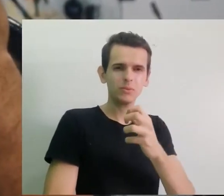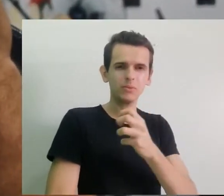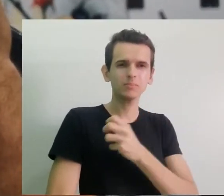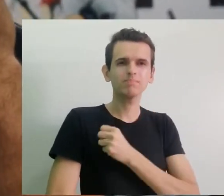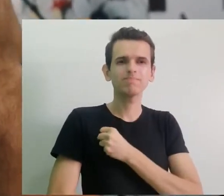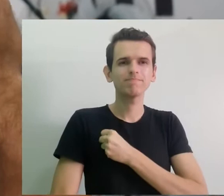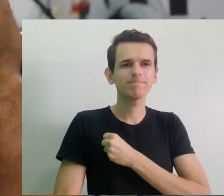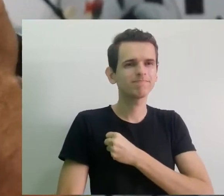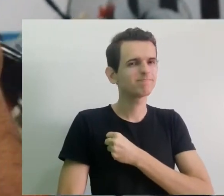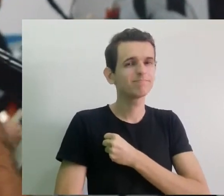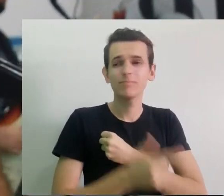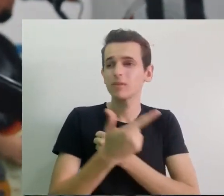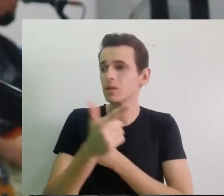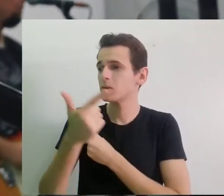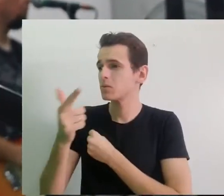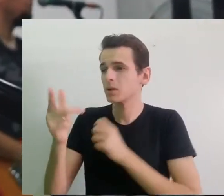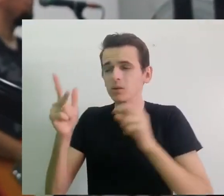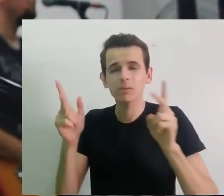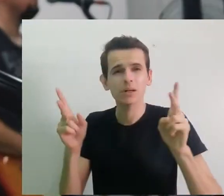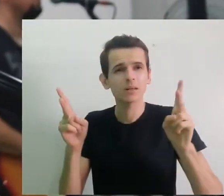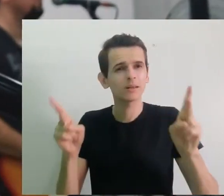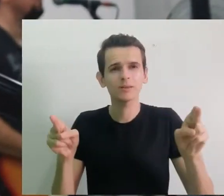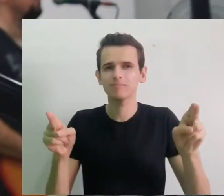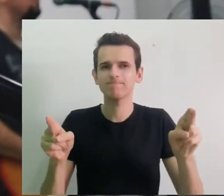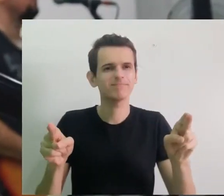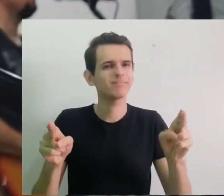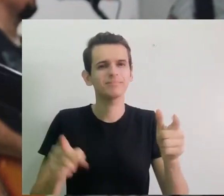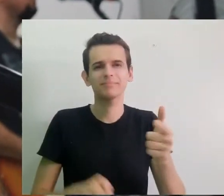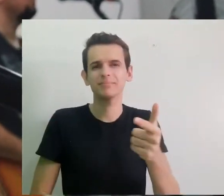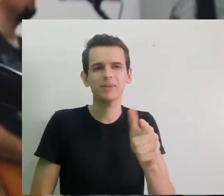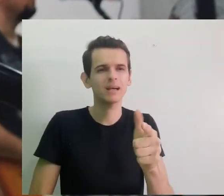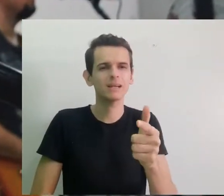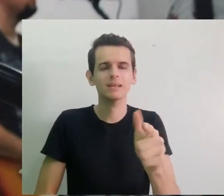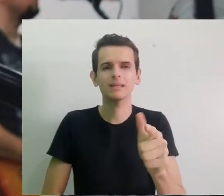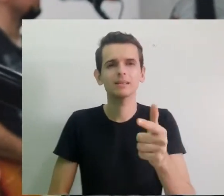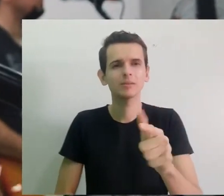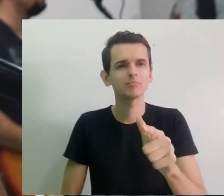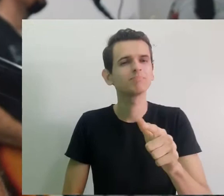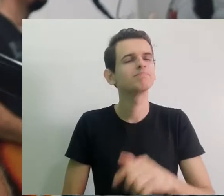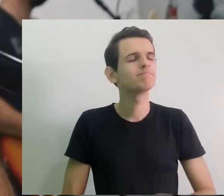Salvador, outro igual não há.